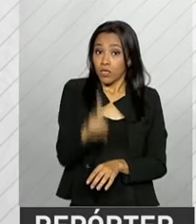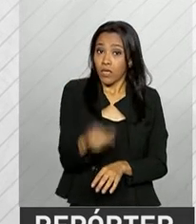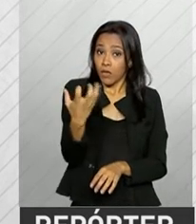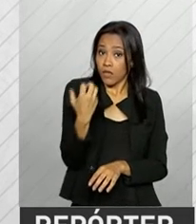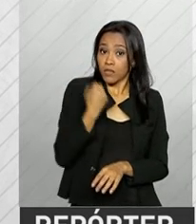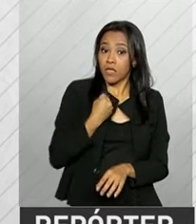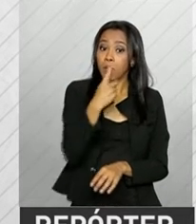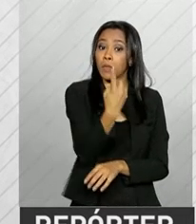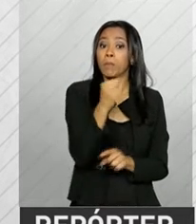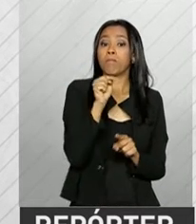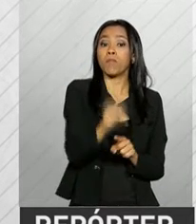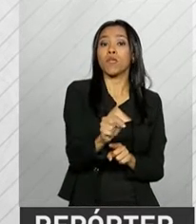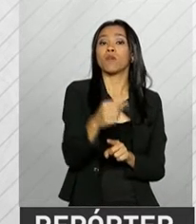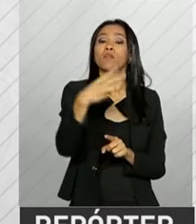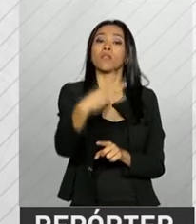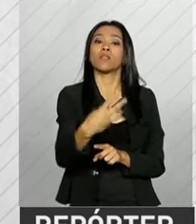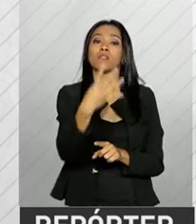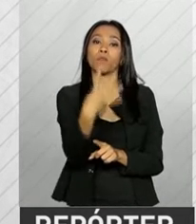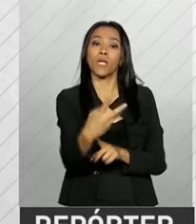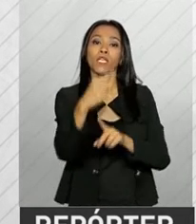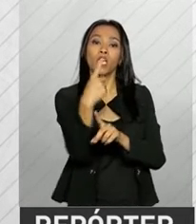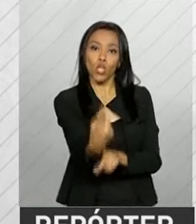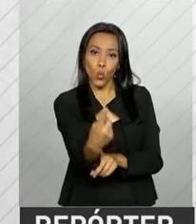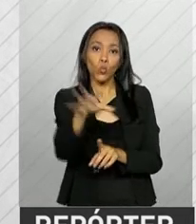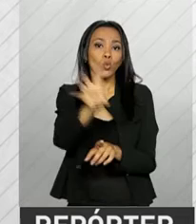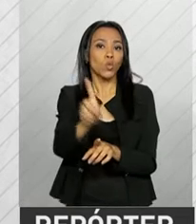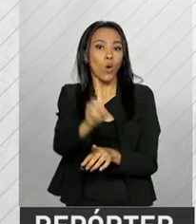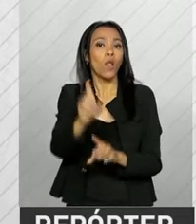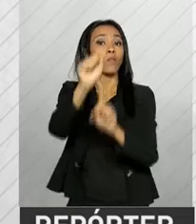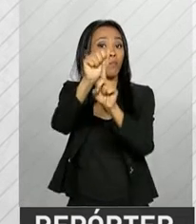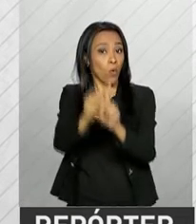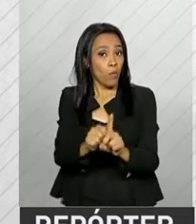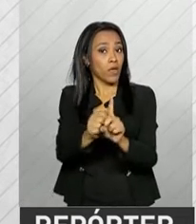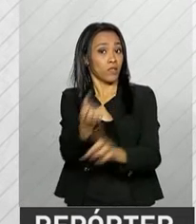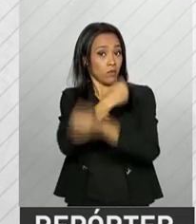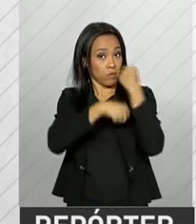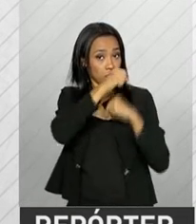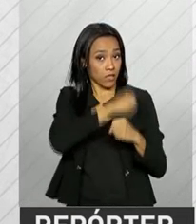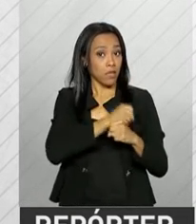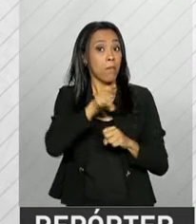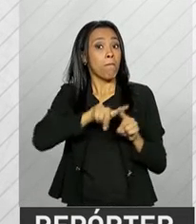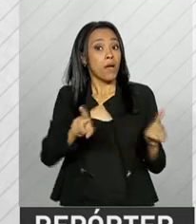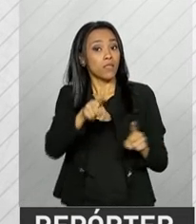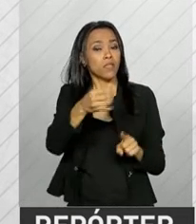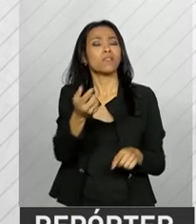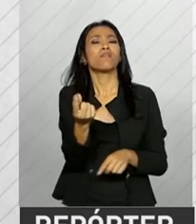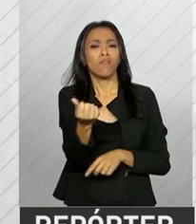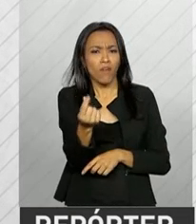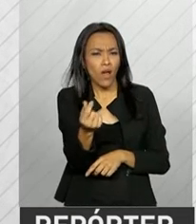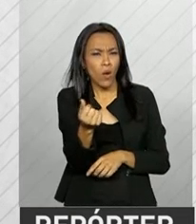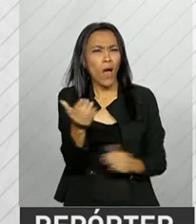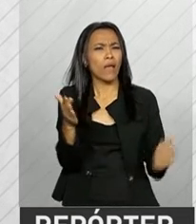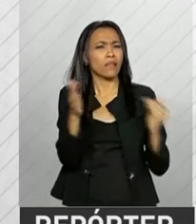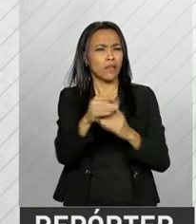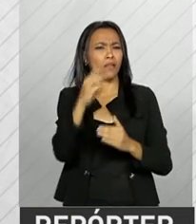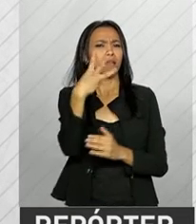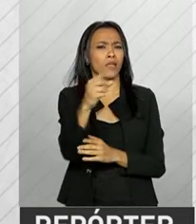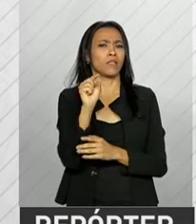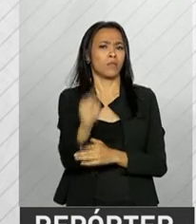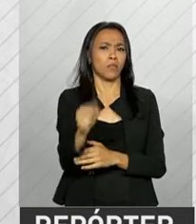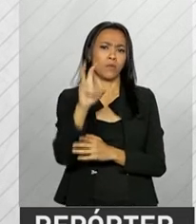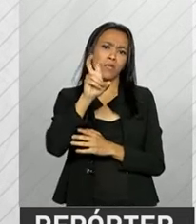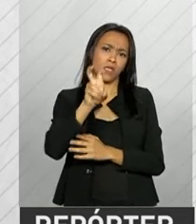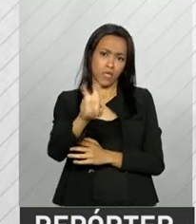recebeu 1.341 dólares por mês no ano passado. Mas os valores podem chegar a 3.501